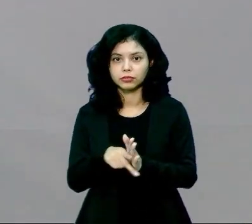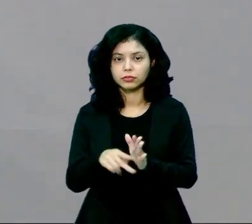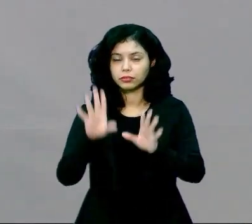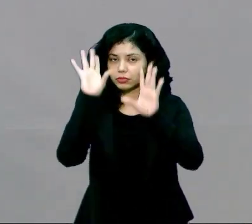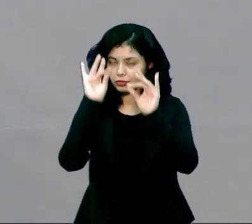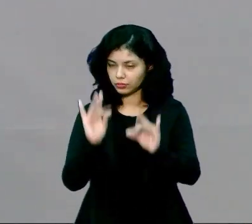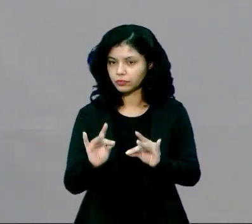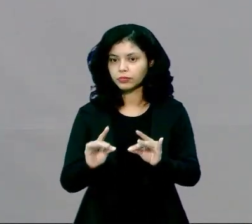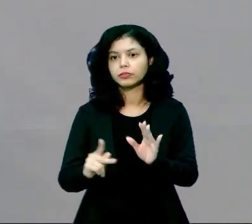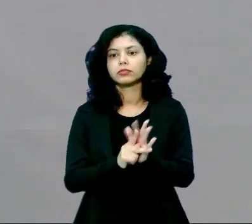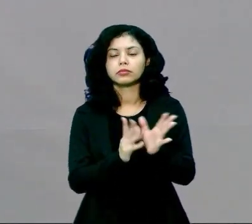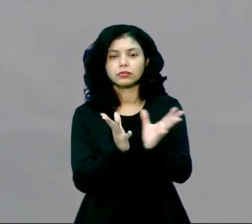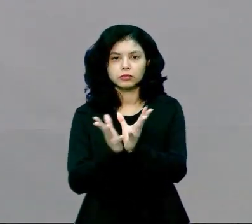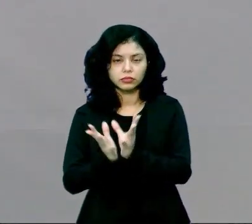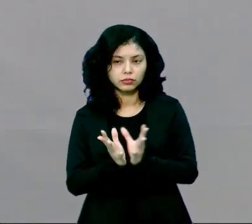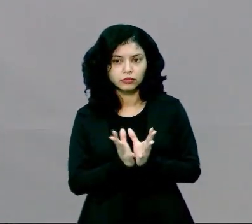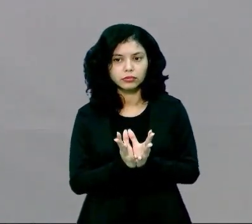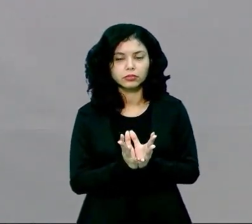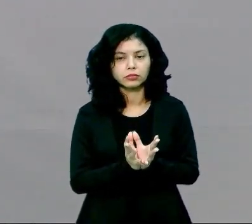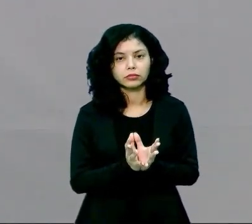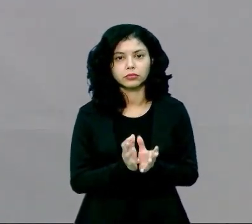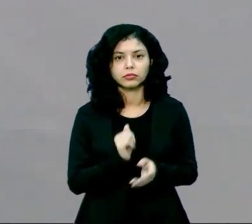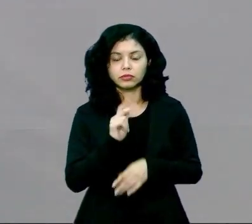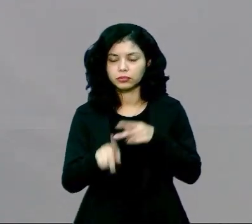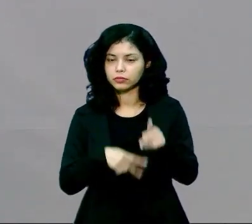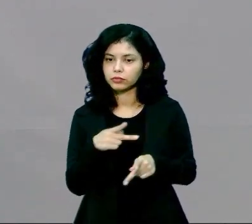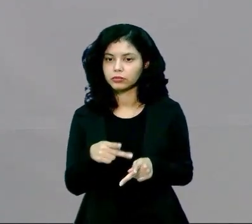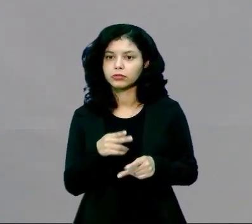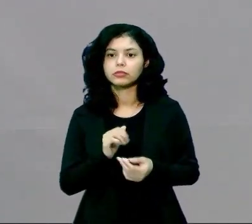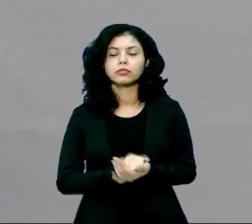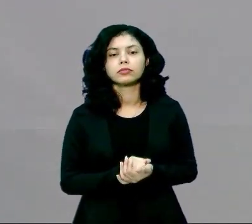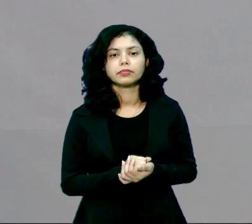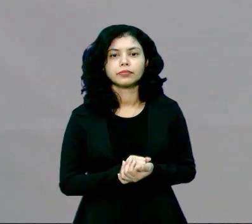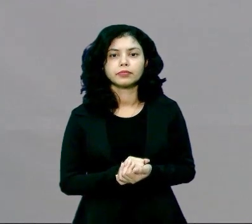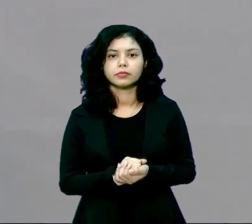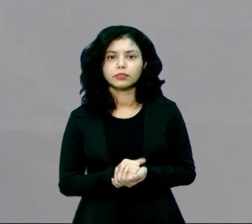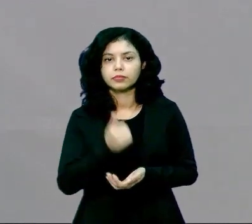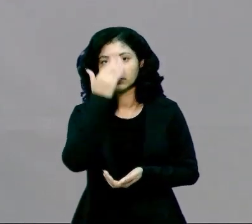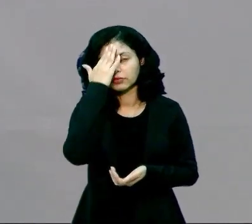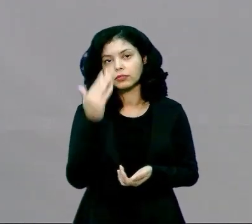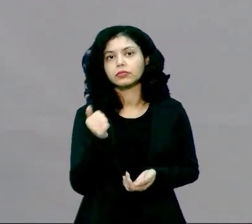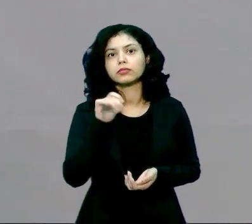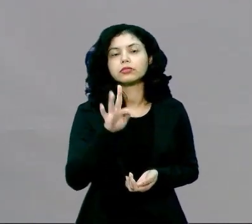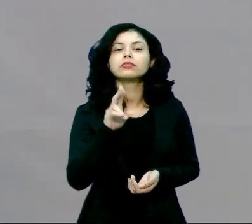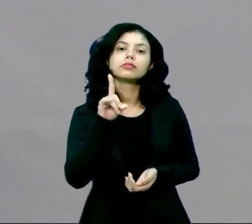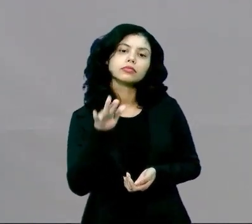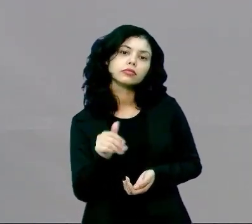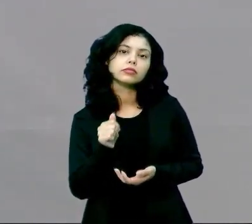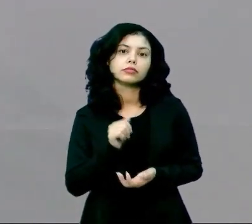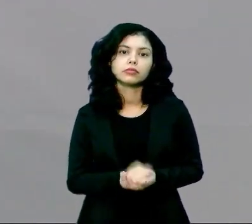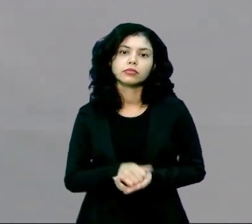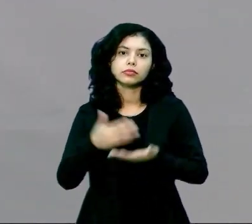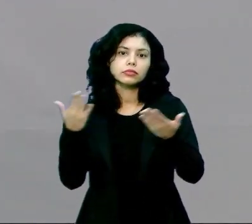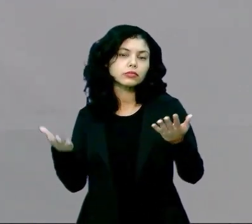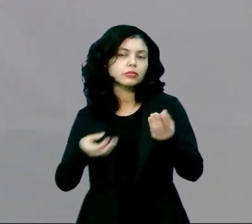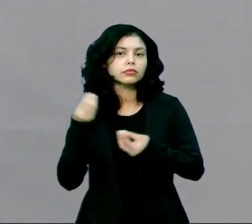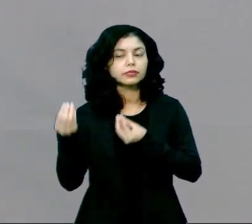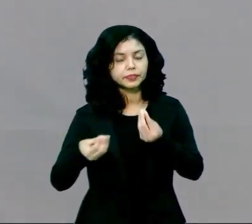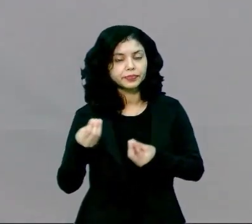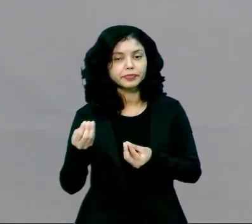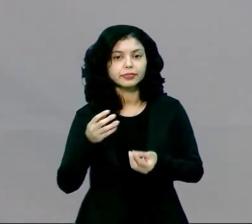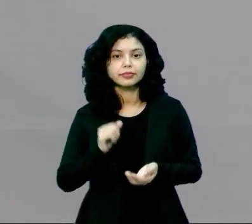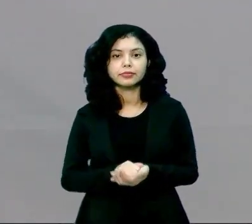mais destacado desse povo nativo, é a sabedoria astronômica. Tanto